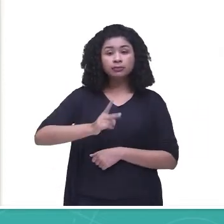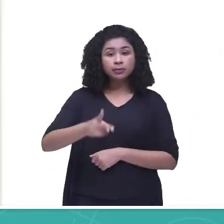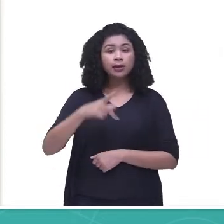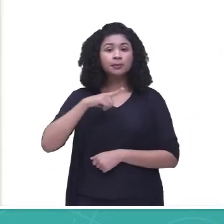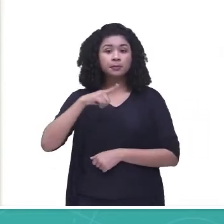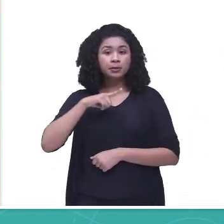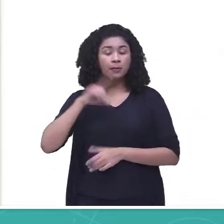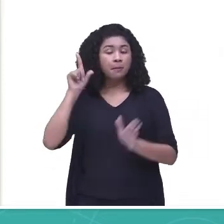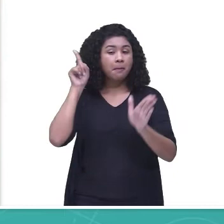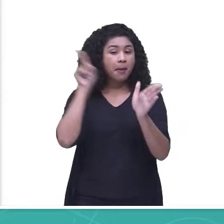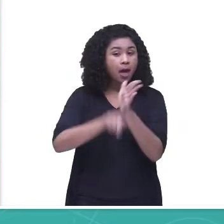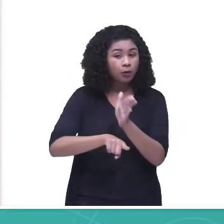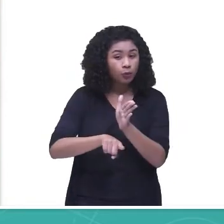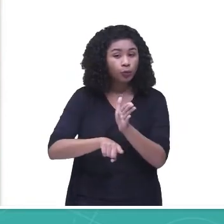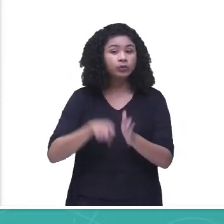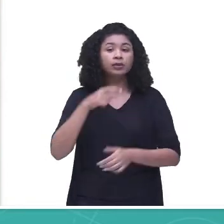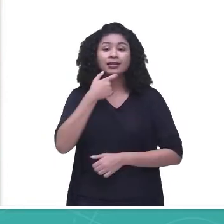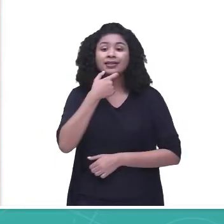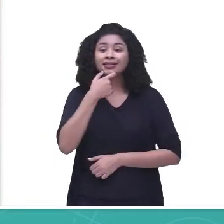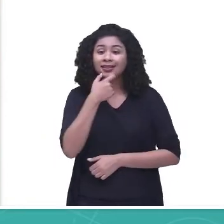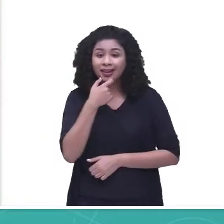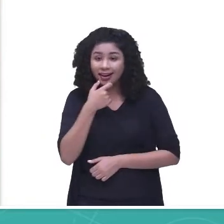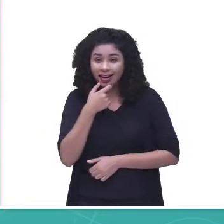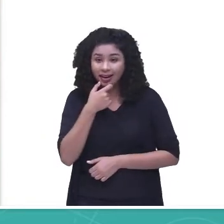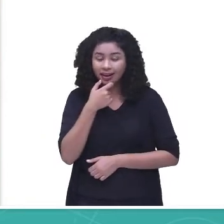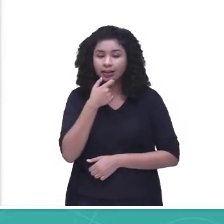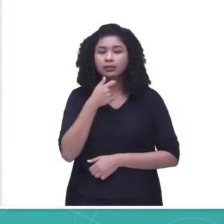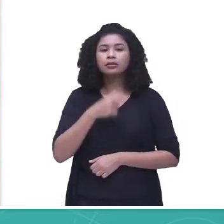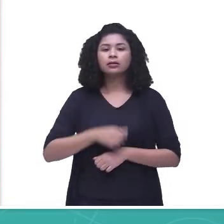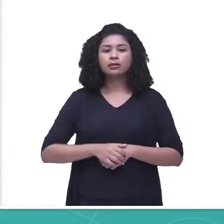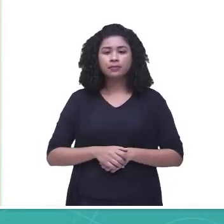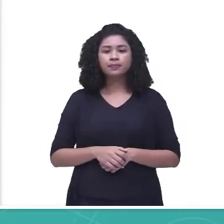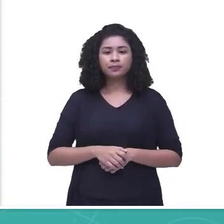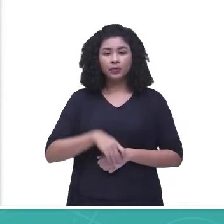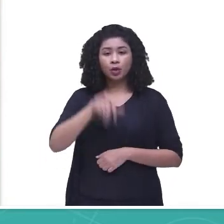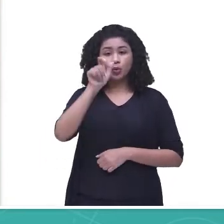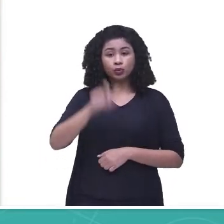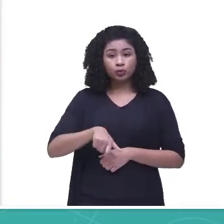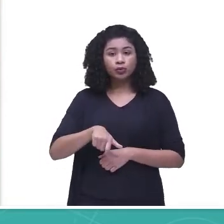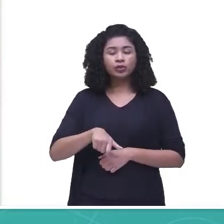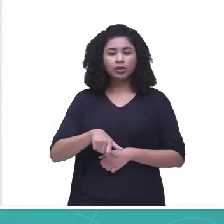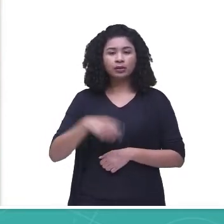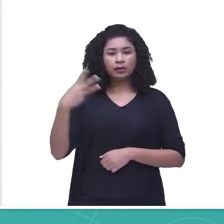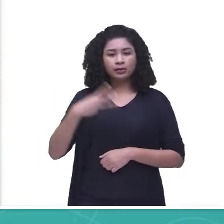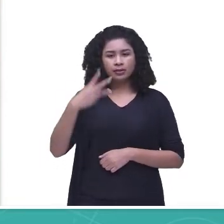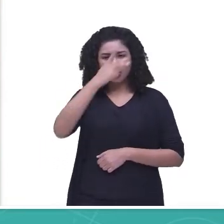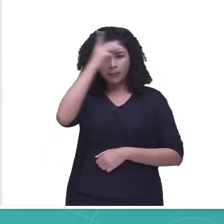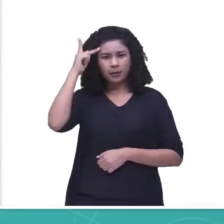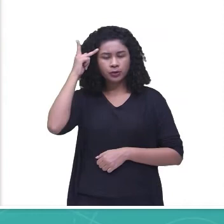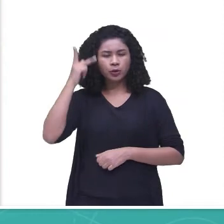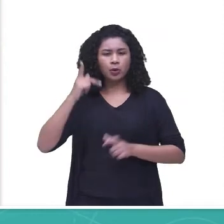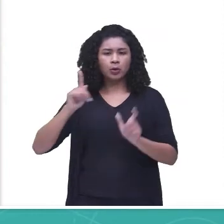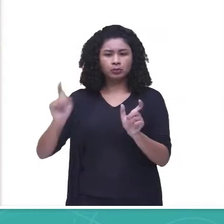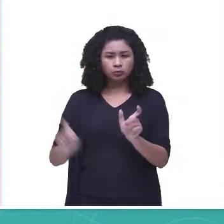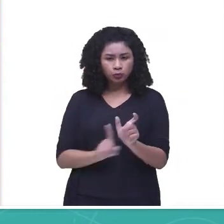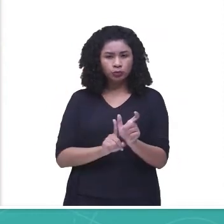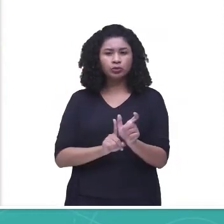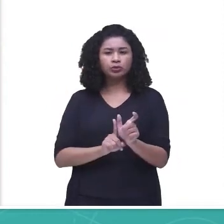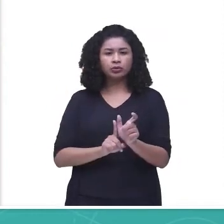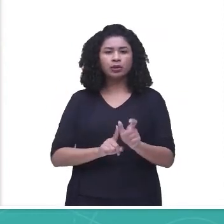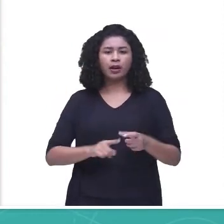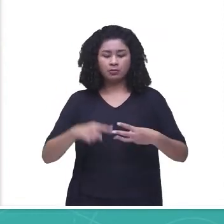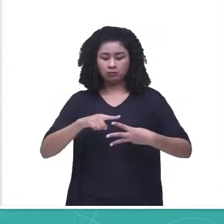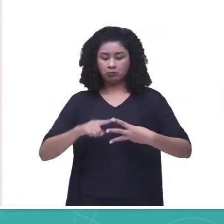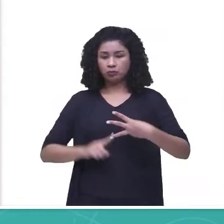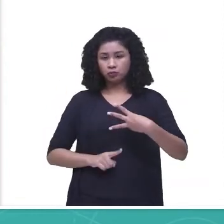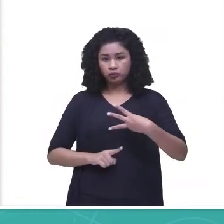uma pergunta em língua inglesa, no simple present, e o sujeito for terceira pessoa do singular, he, she e it, eu